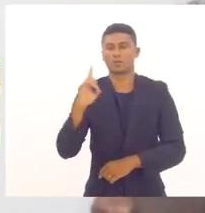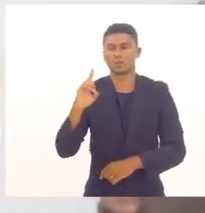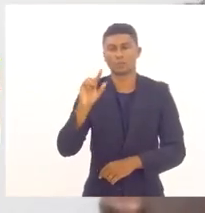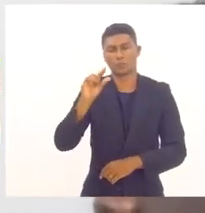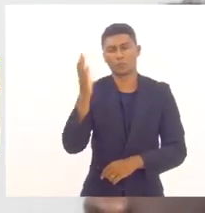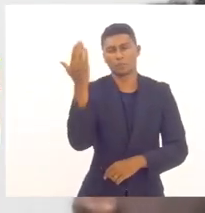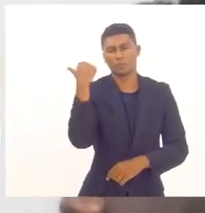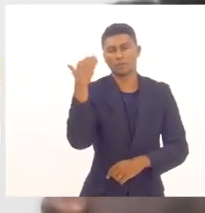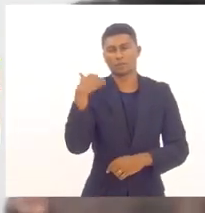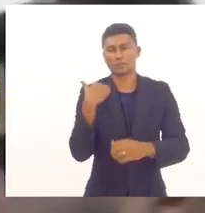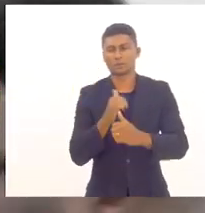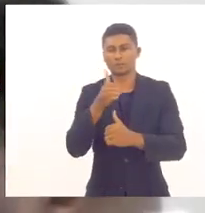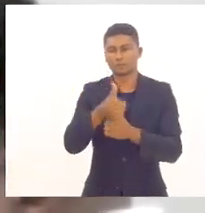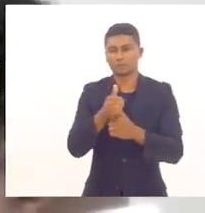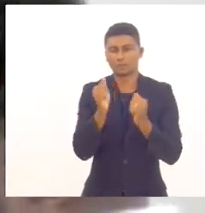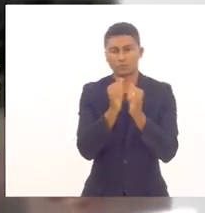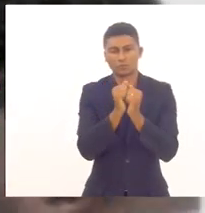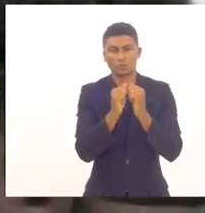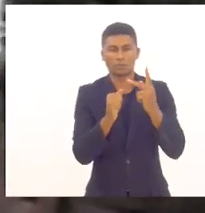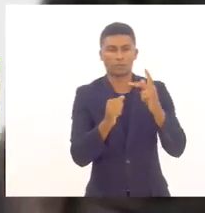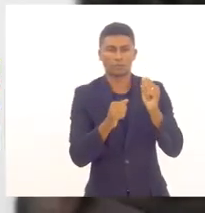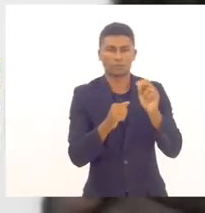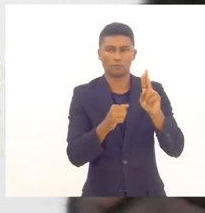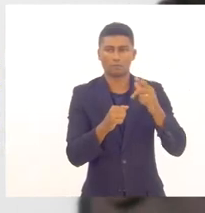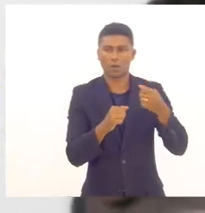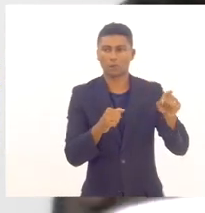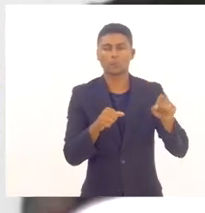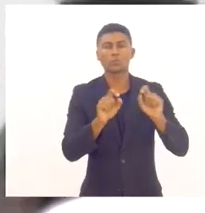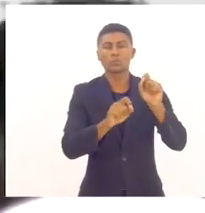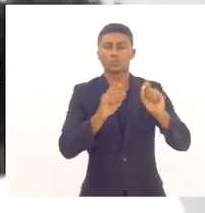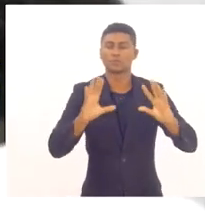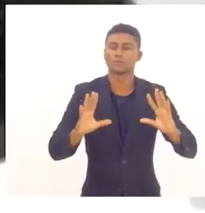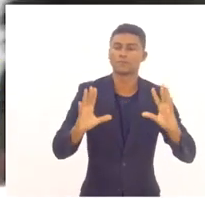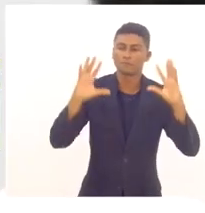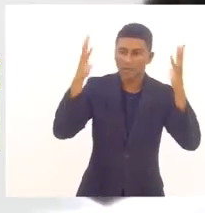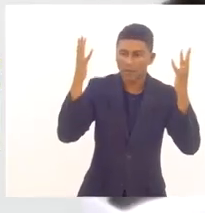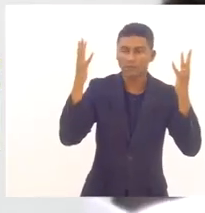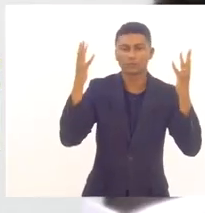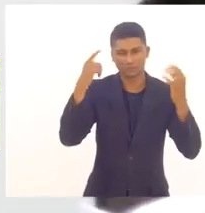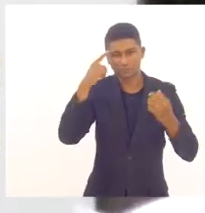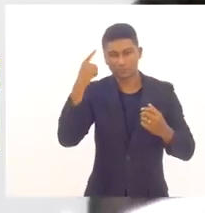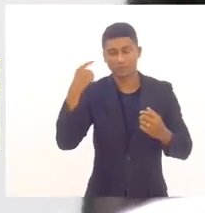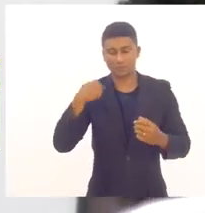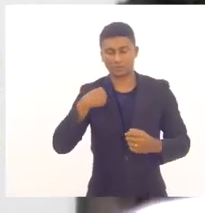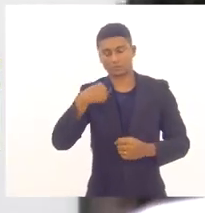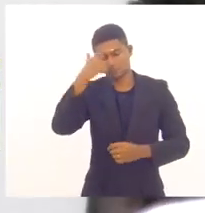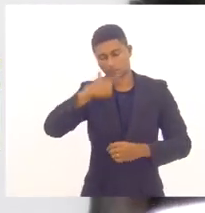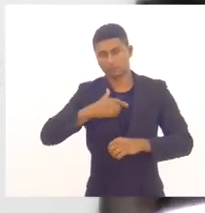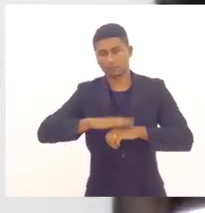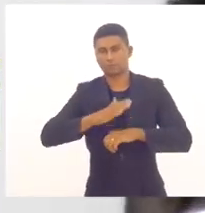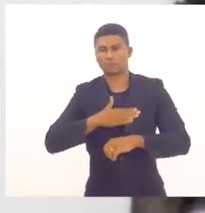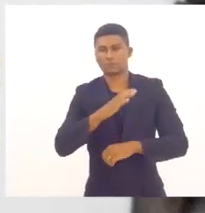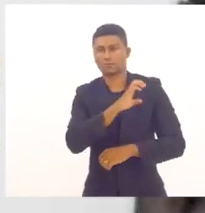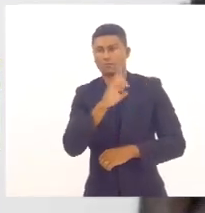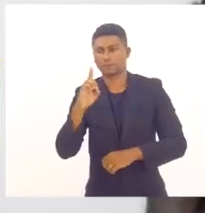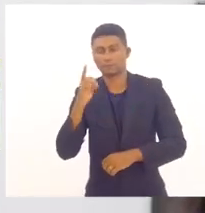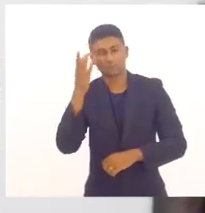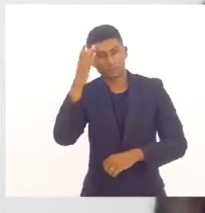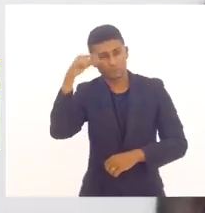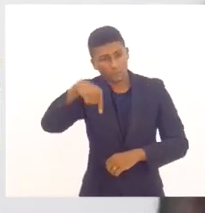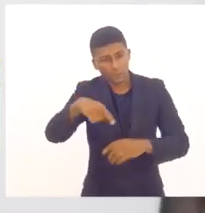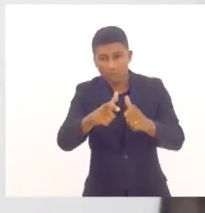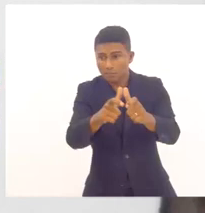tempo, com o Paulão, de fazer aqueles grandes eventos. Era eu que coordenava. E muitos aqui, quase todos